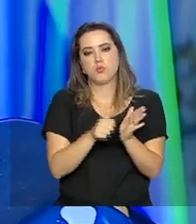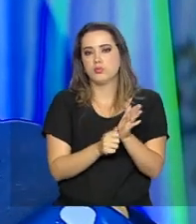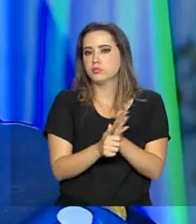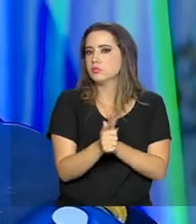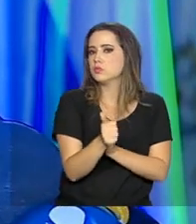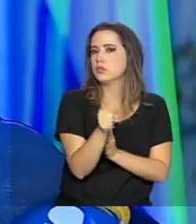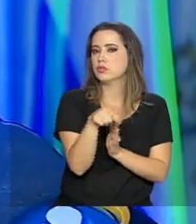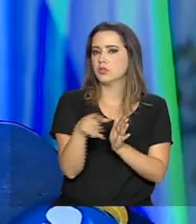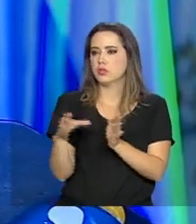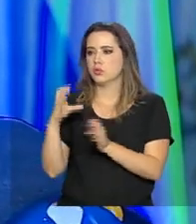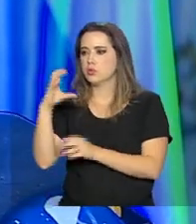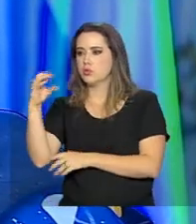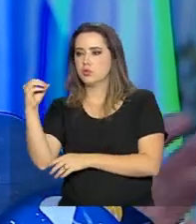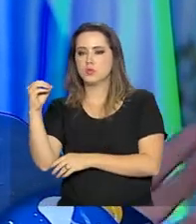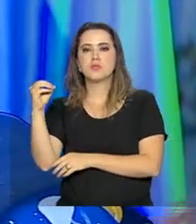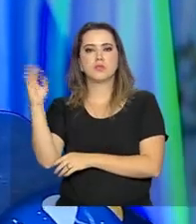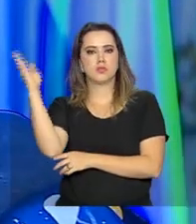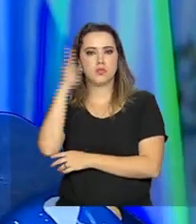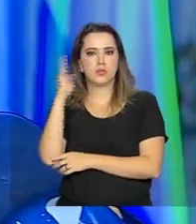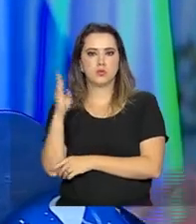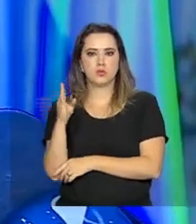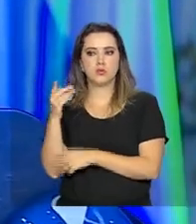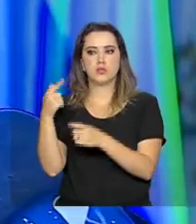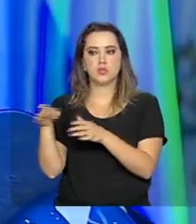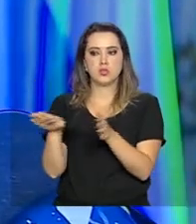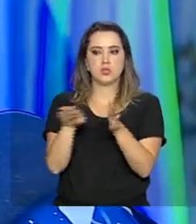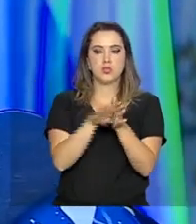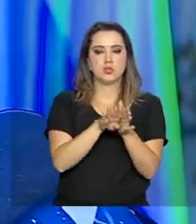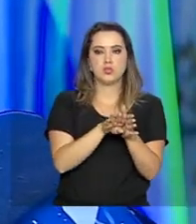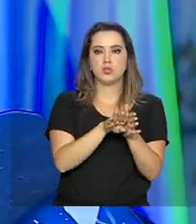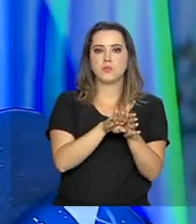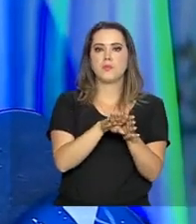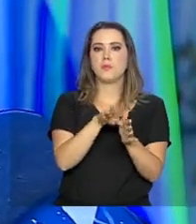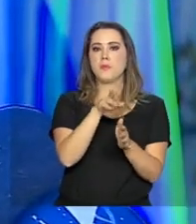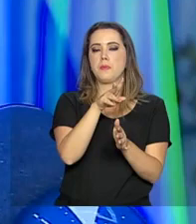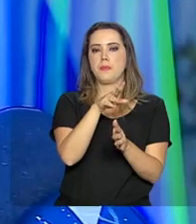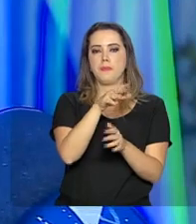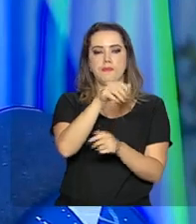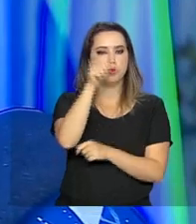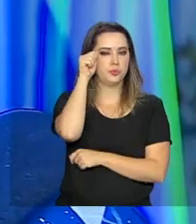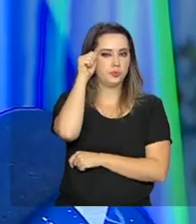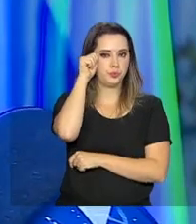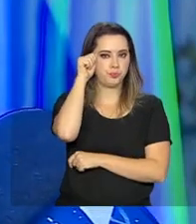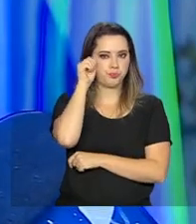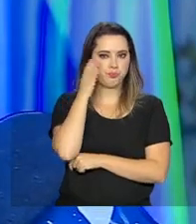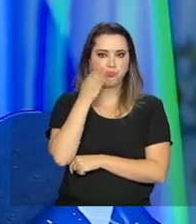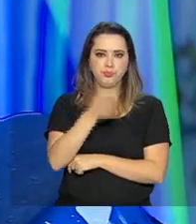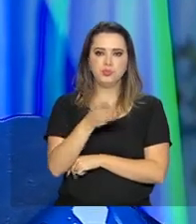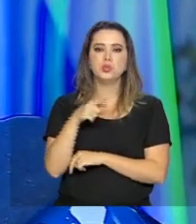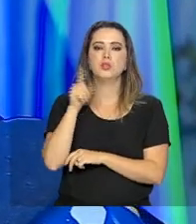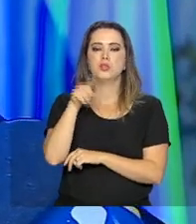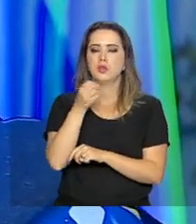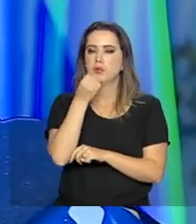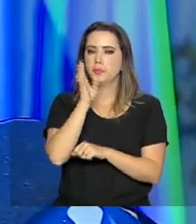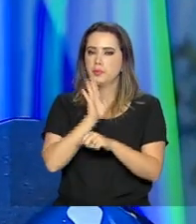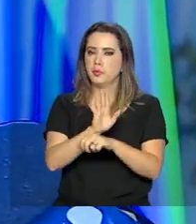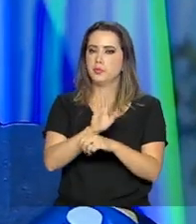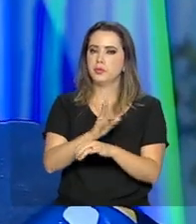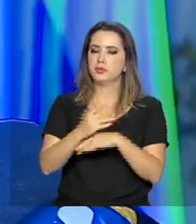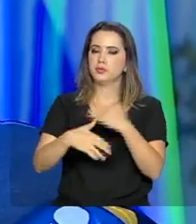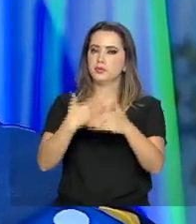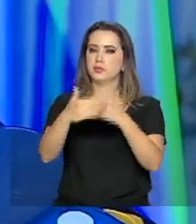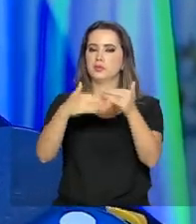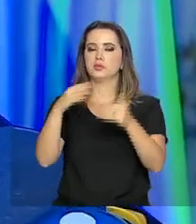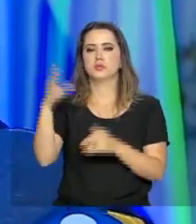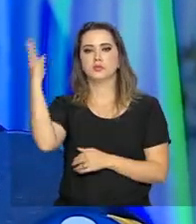centro oeste brasileiro aos grandes mercados do asiáticos moto vai contribuir muito para o progresso dessa região